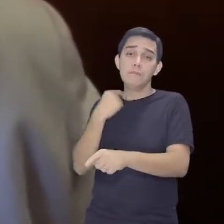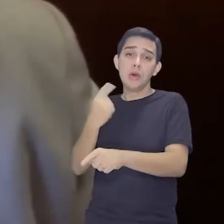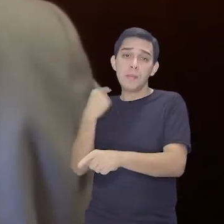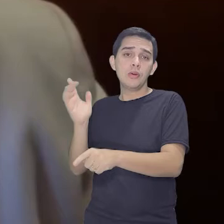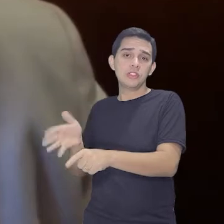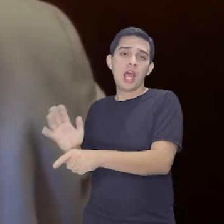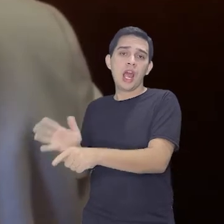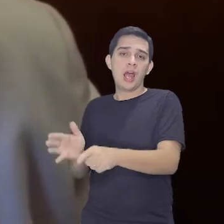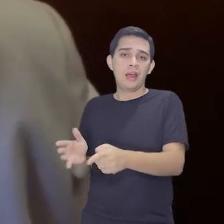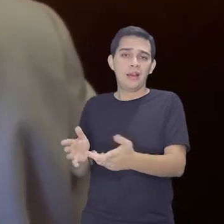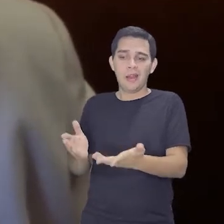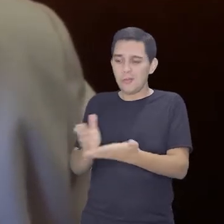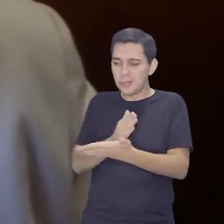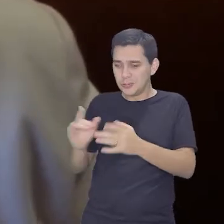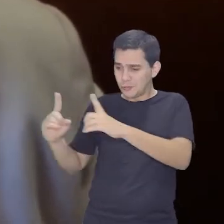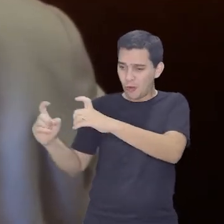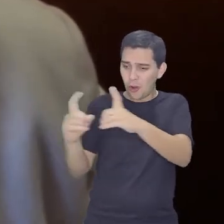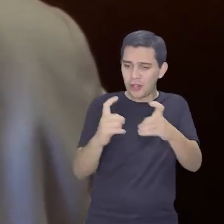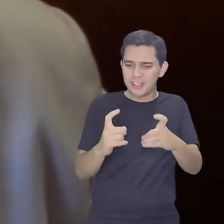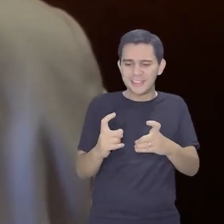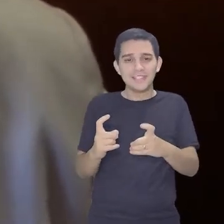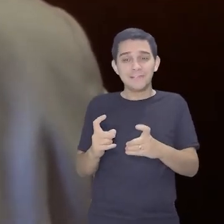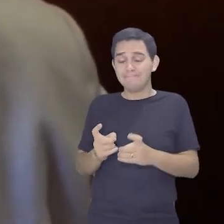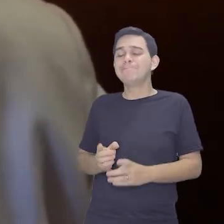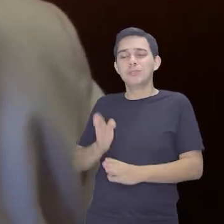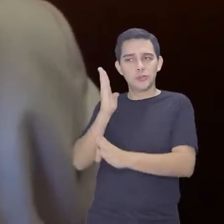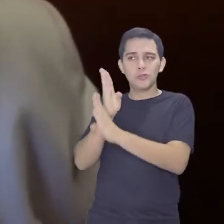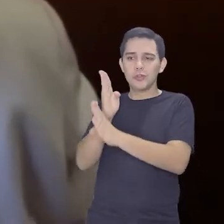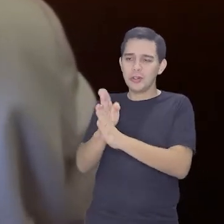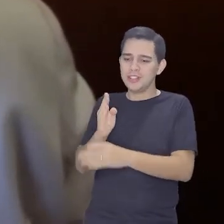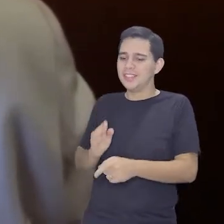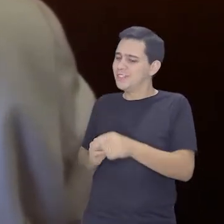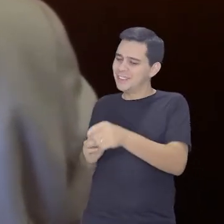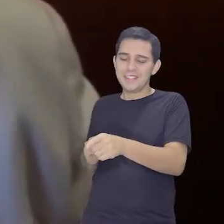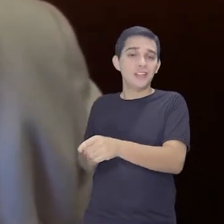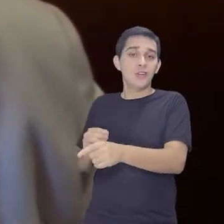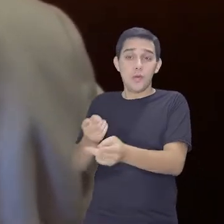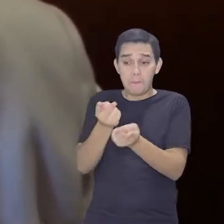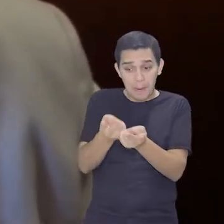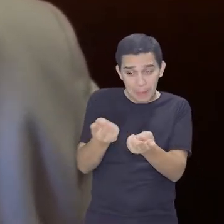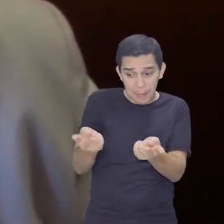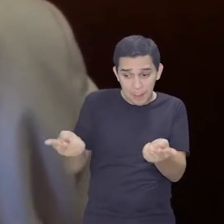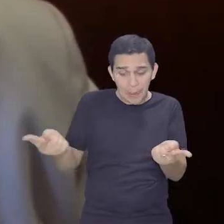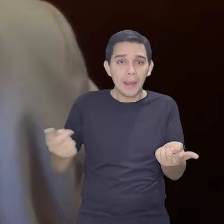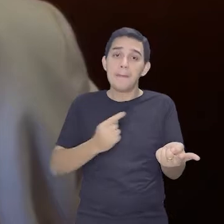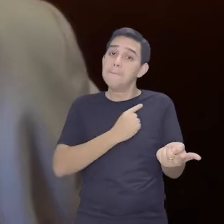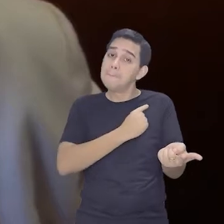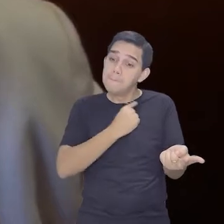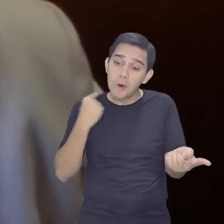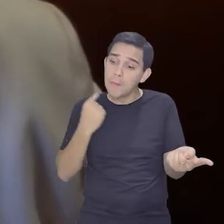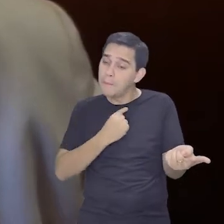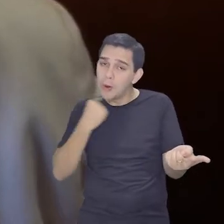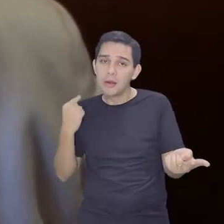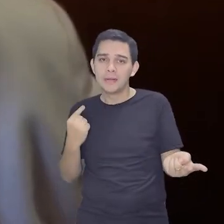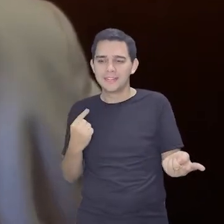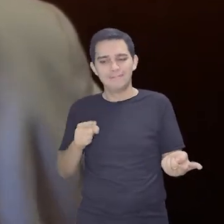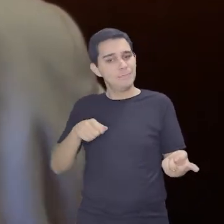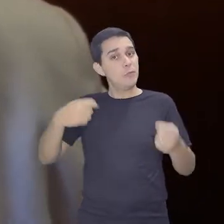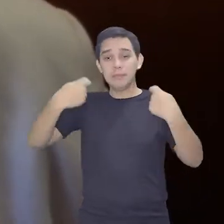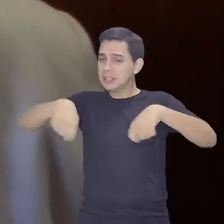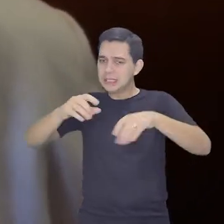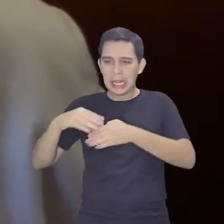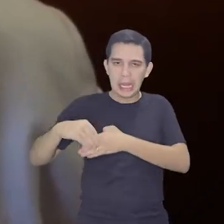tiradas no local pelos próprios policiais. Então, assim, tudo ficou bastante claro que não havia nenhuma dúvida de que aquelas